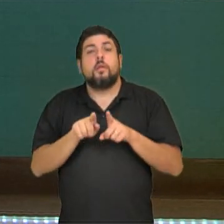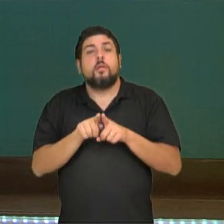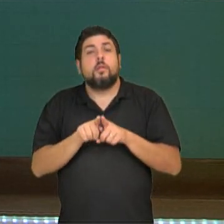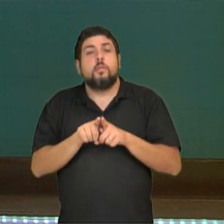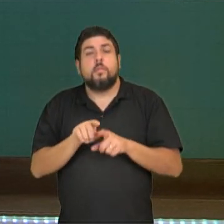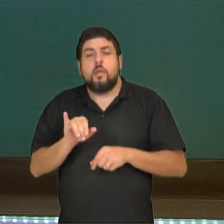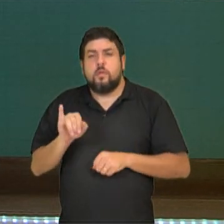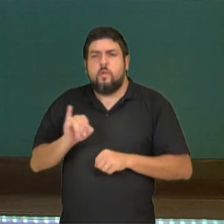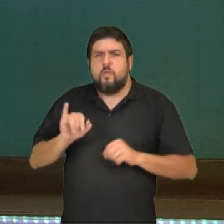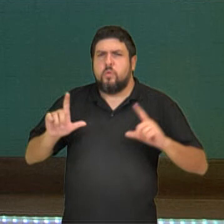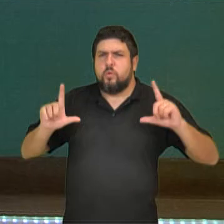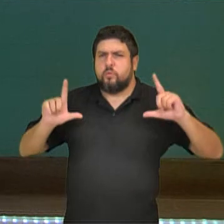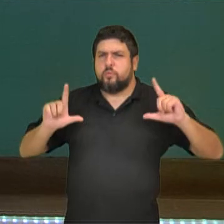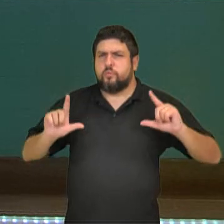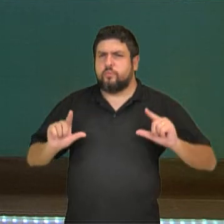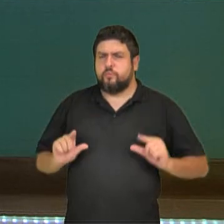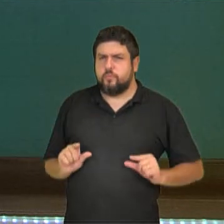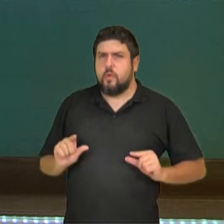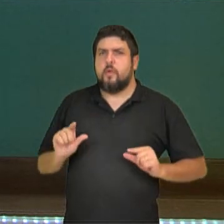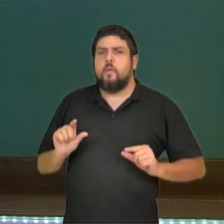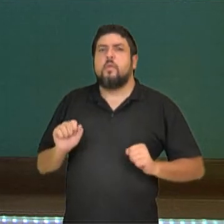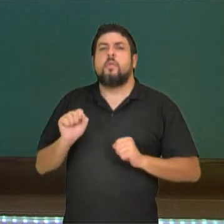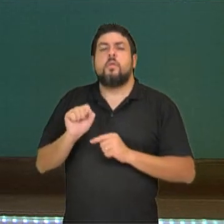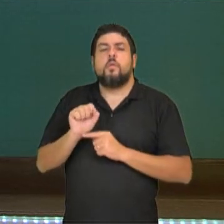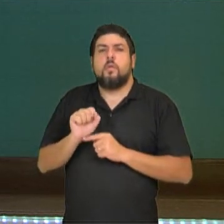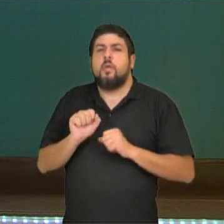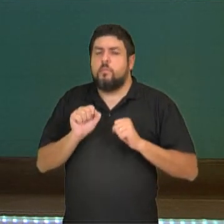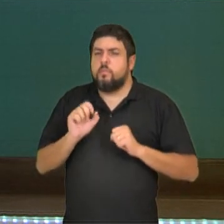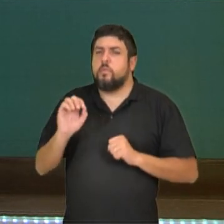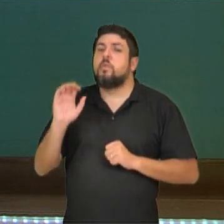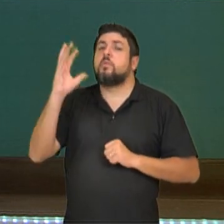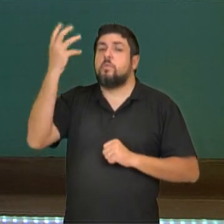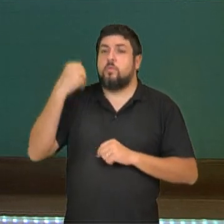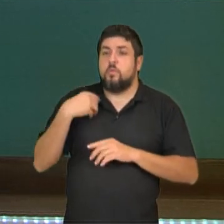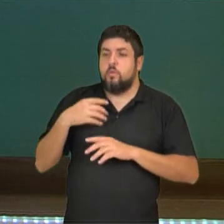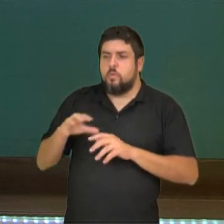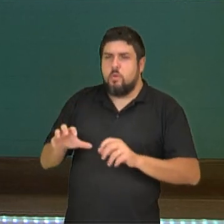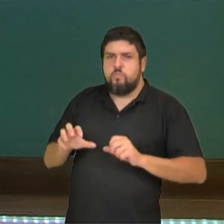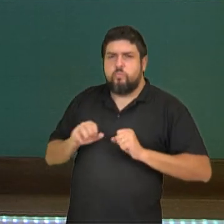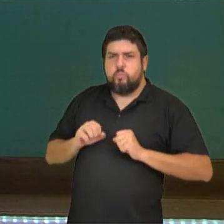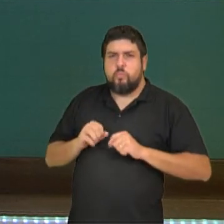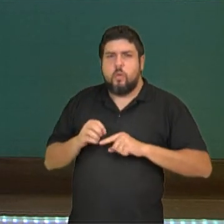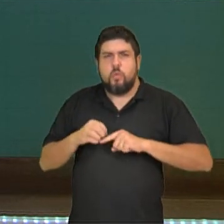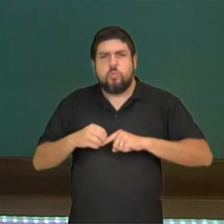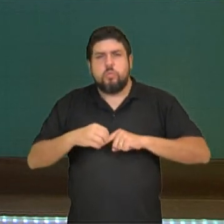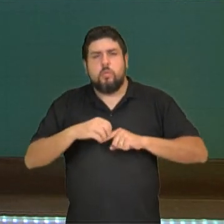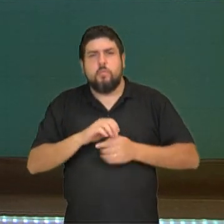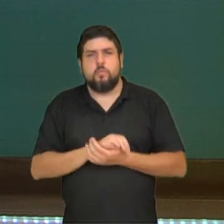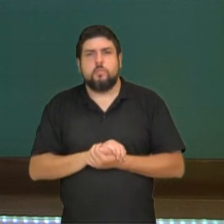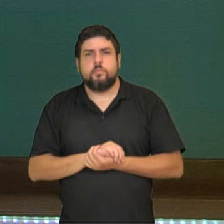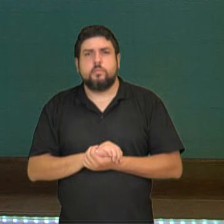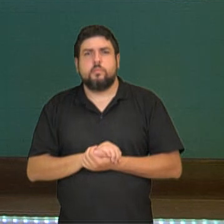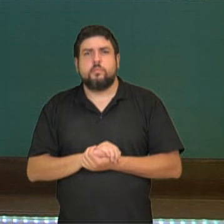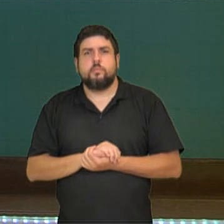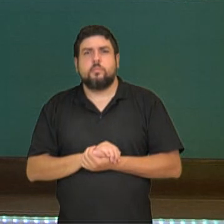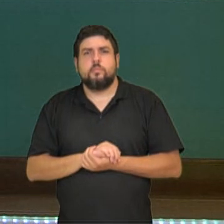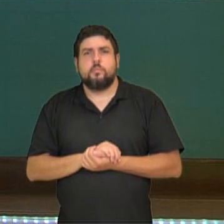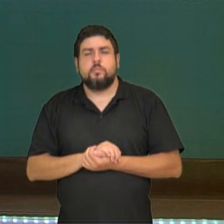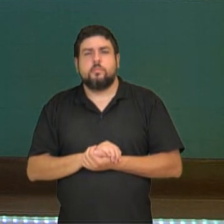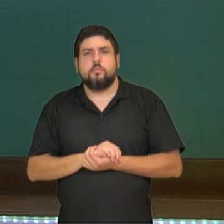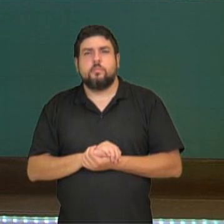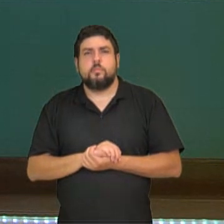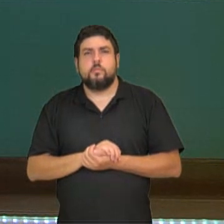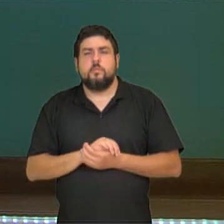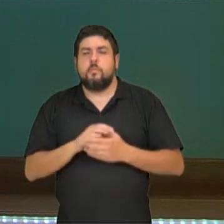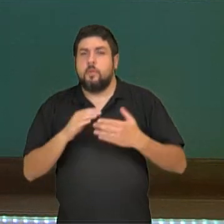imunológico enfraquecido, debilitado, também é uma porta de entrada para esses organismos. Então, quando colocarmos, né,